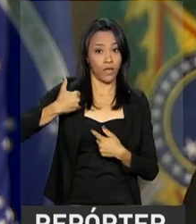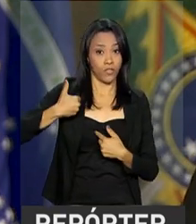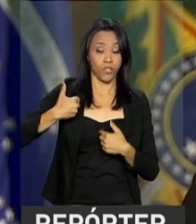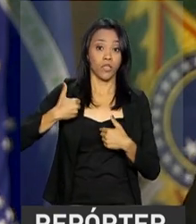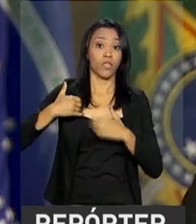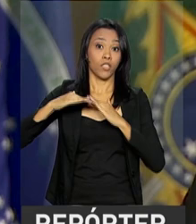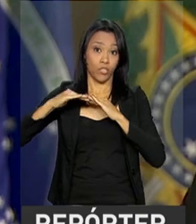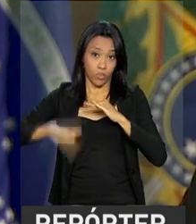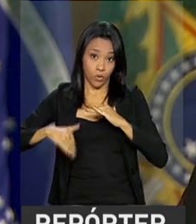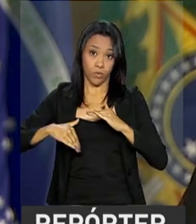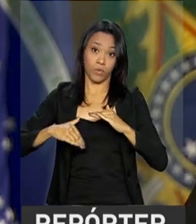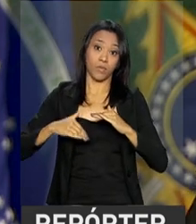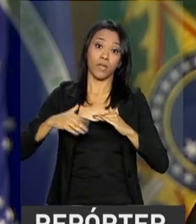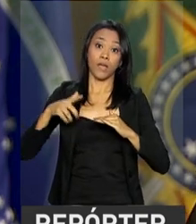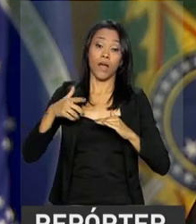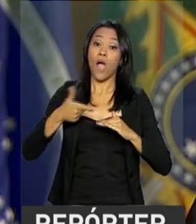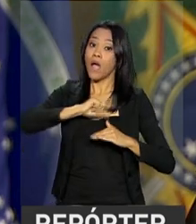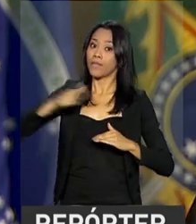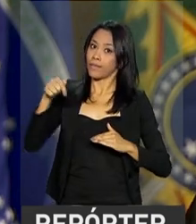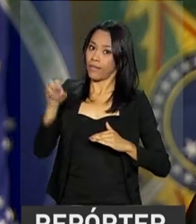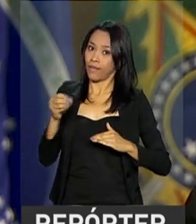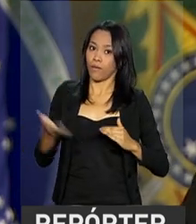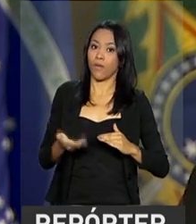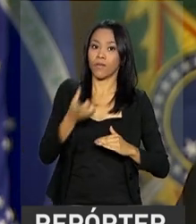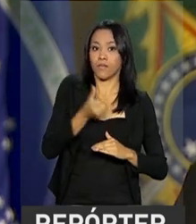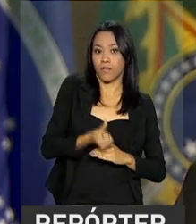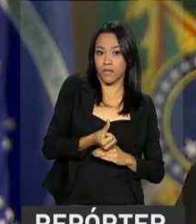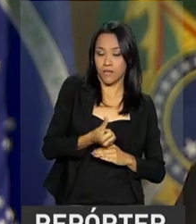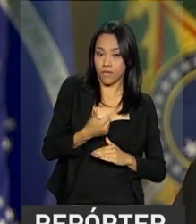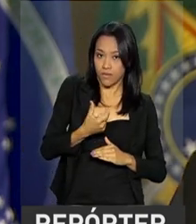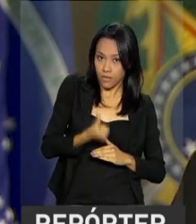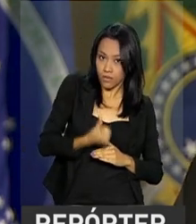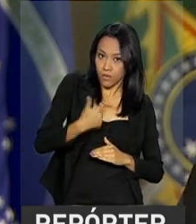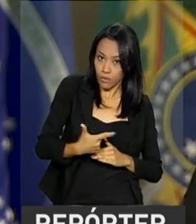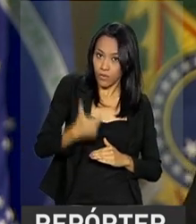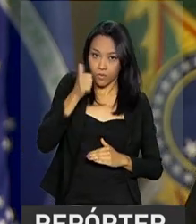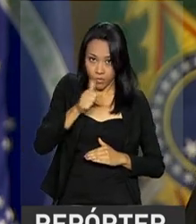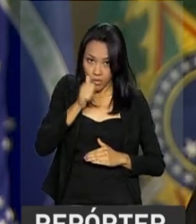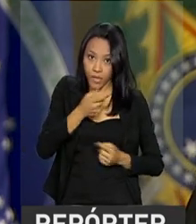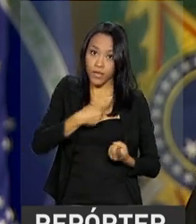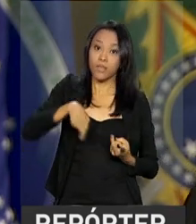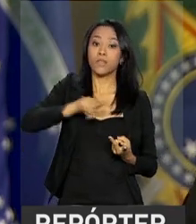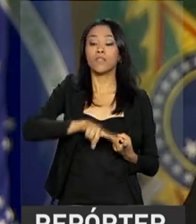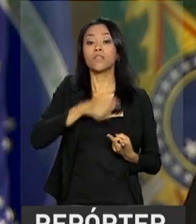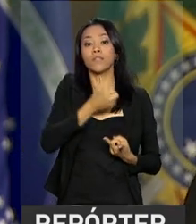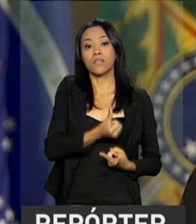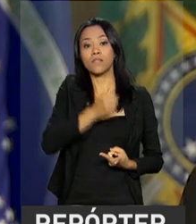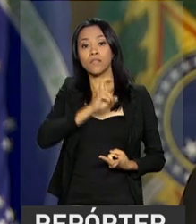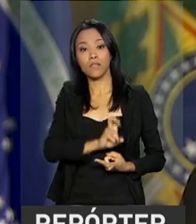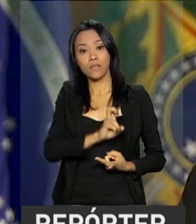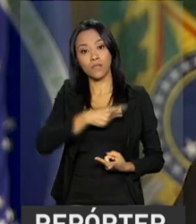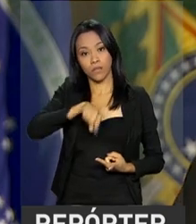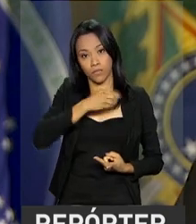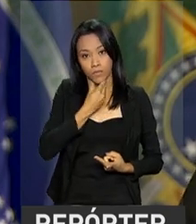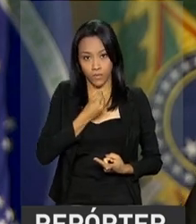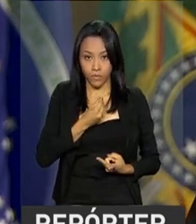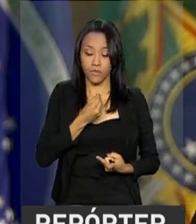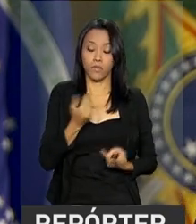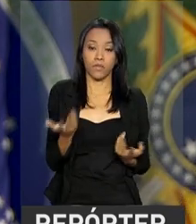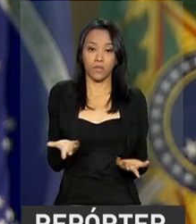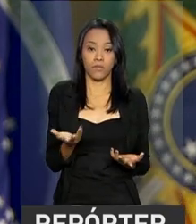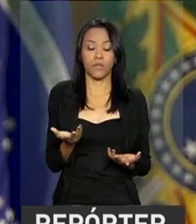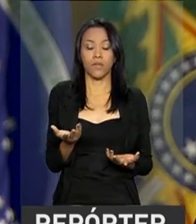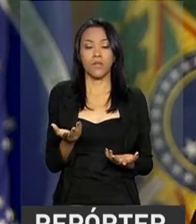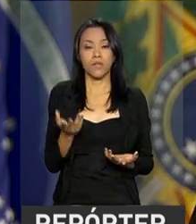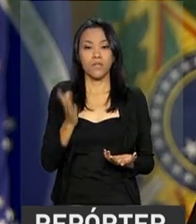de 70 anos para 62 anos para mulheres e 65 anos para homens tanto